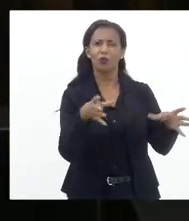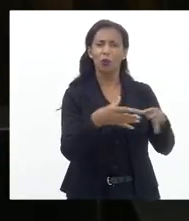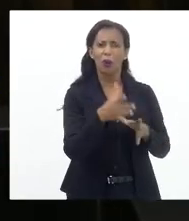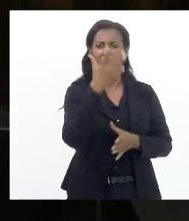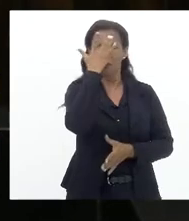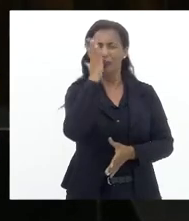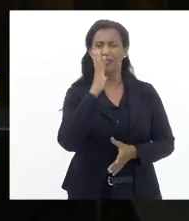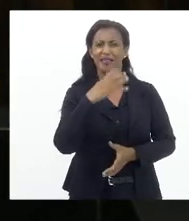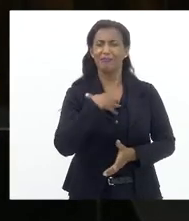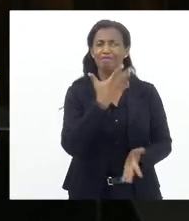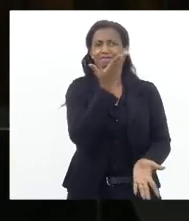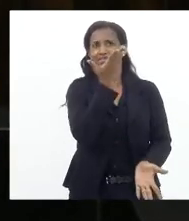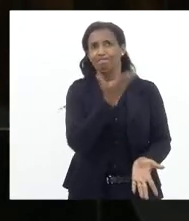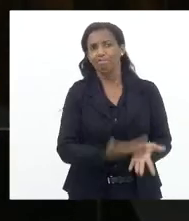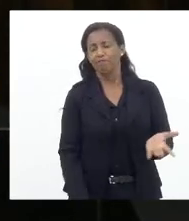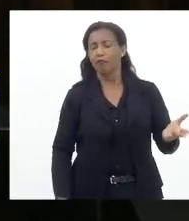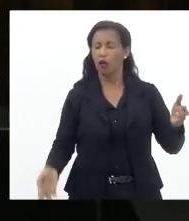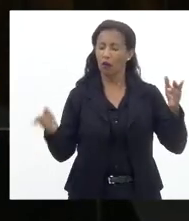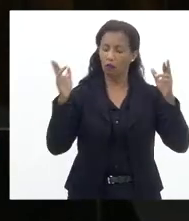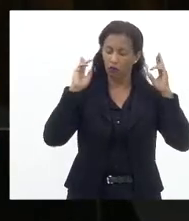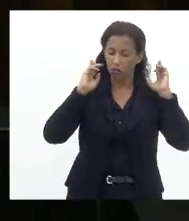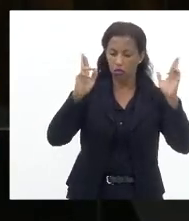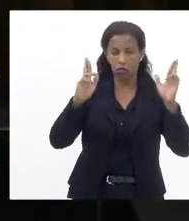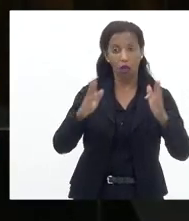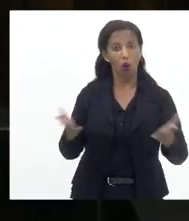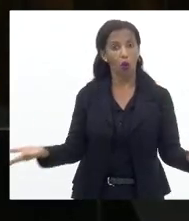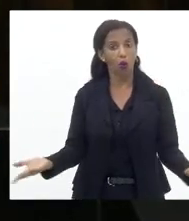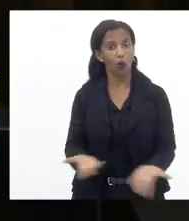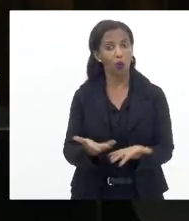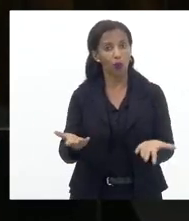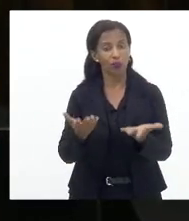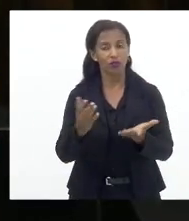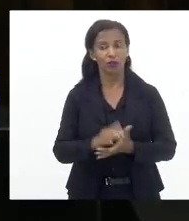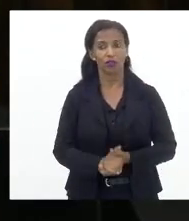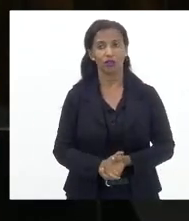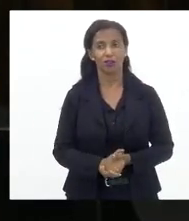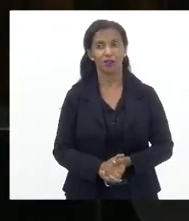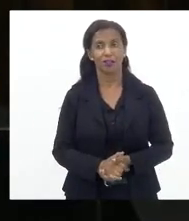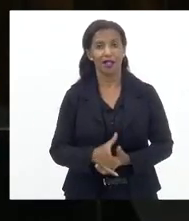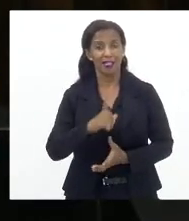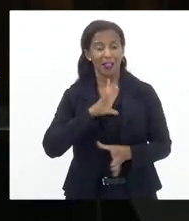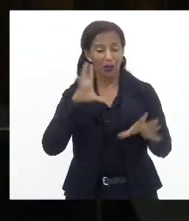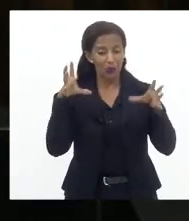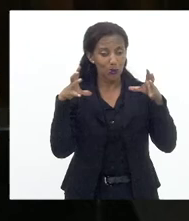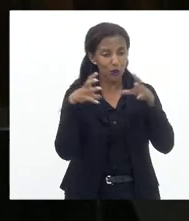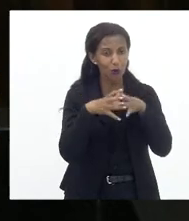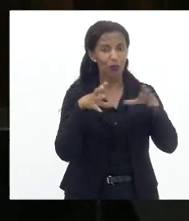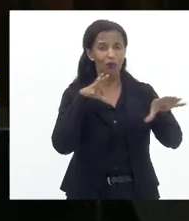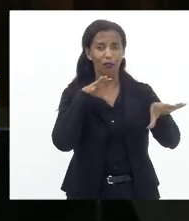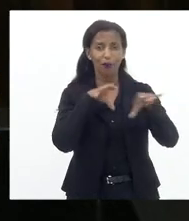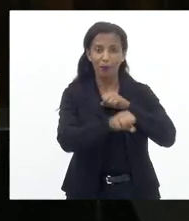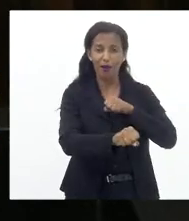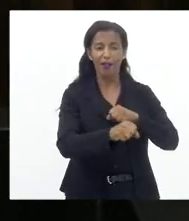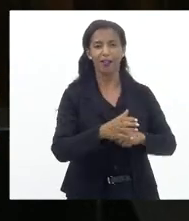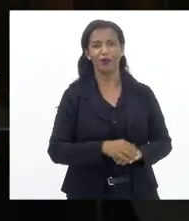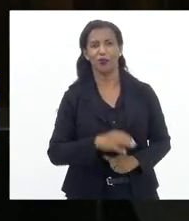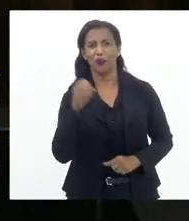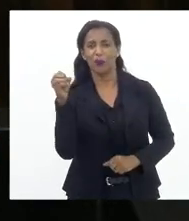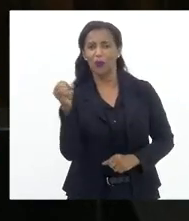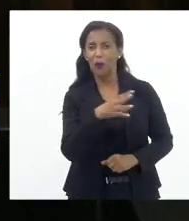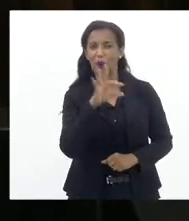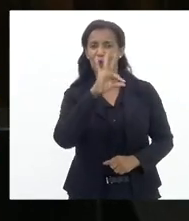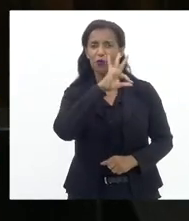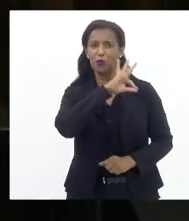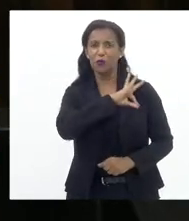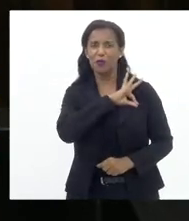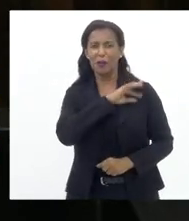pessoas já tinham perdido toda a esperança hoje e a uma turma se formando com novos